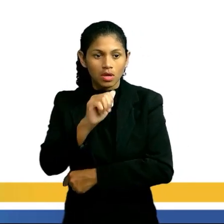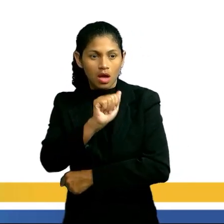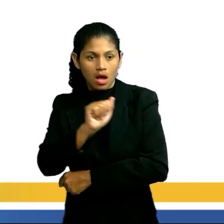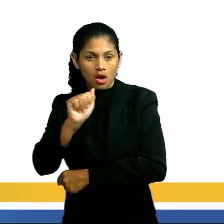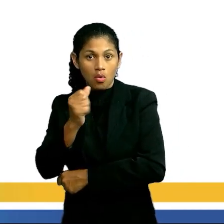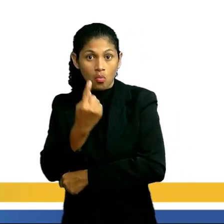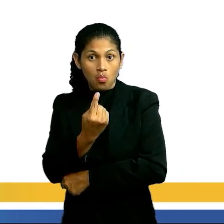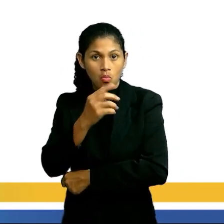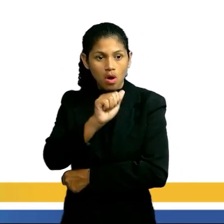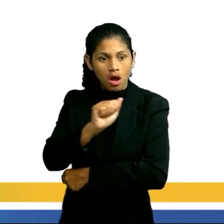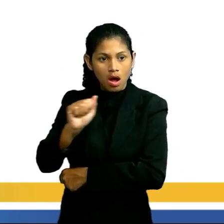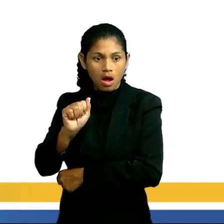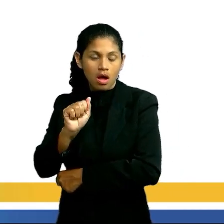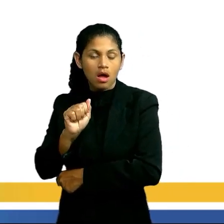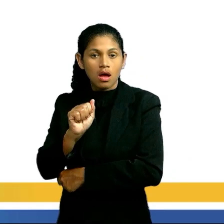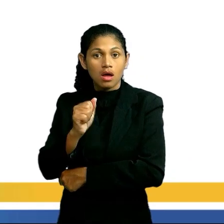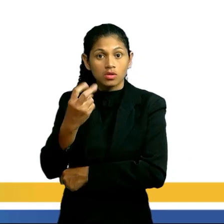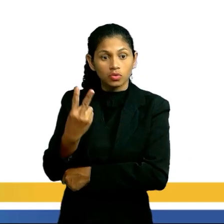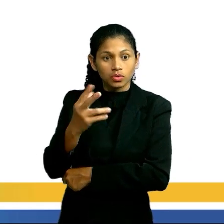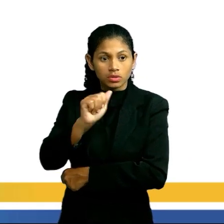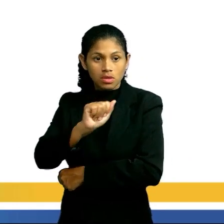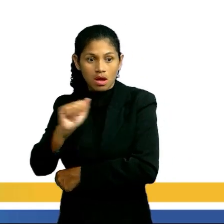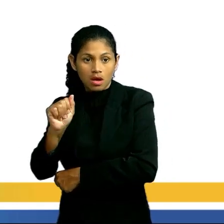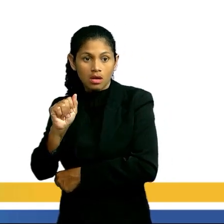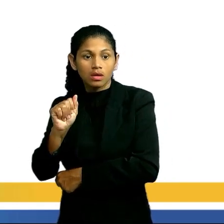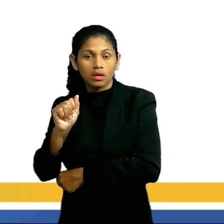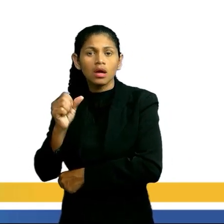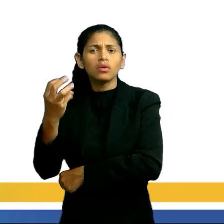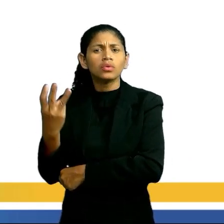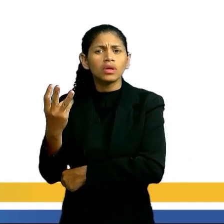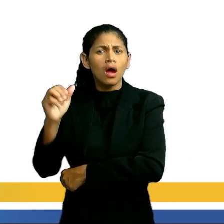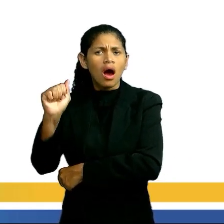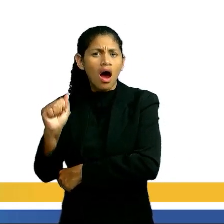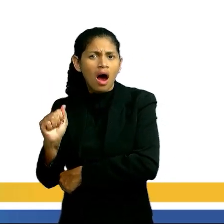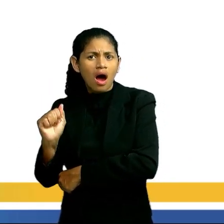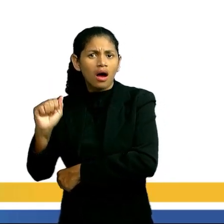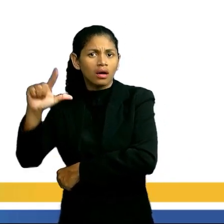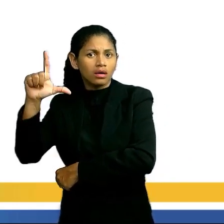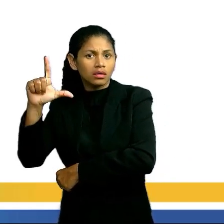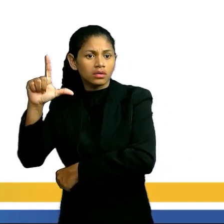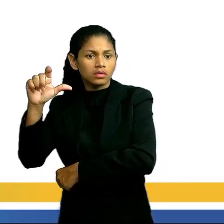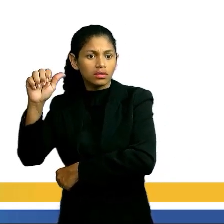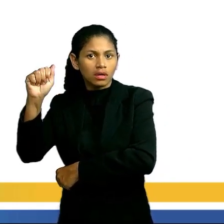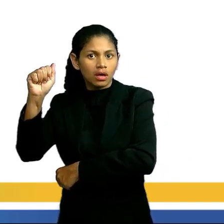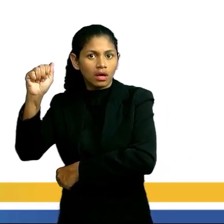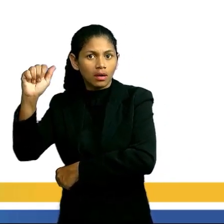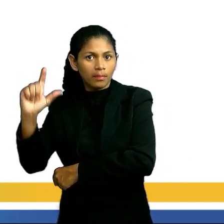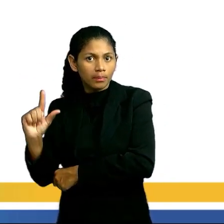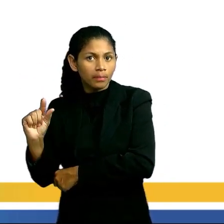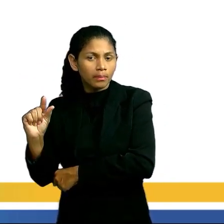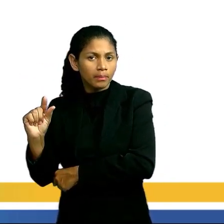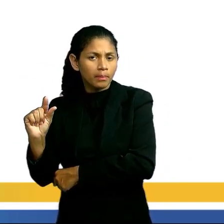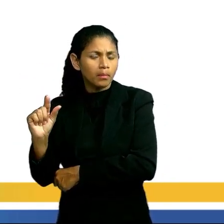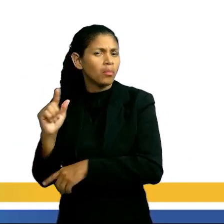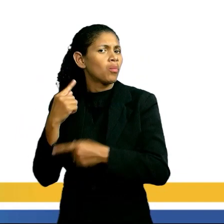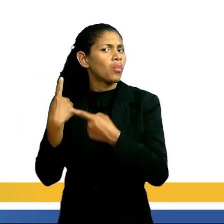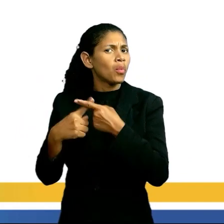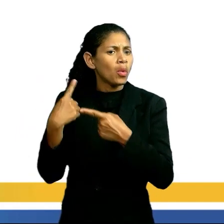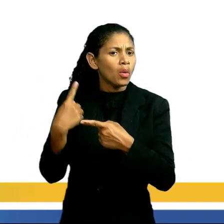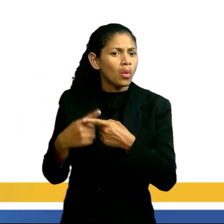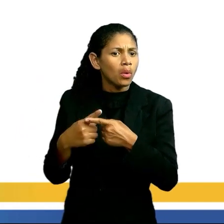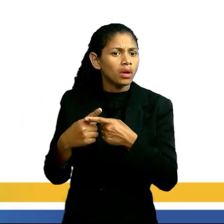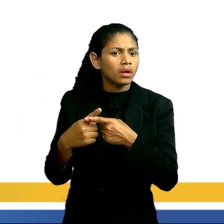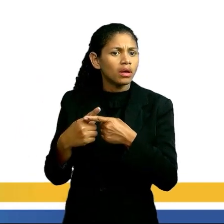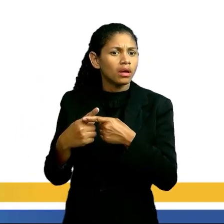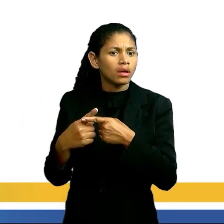3? Ele deve ser azão, azinho. Por que esse aí é azão, azinho de certeza? Porque ele